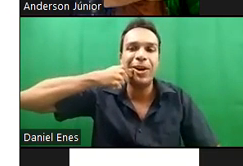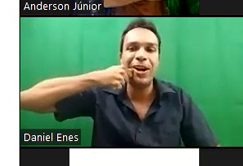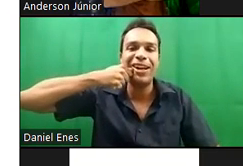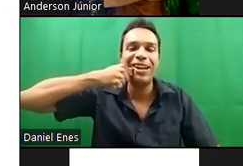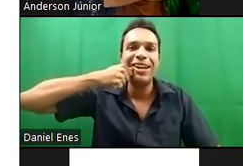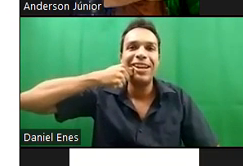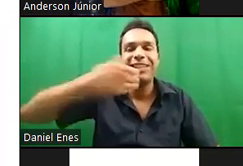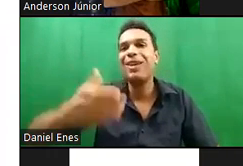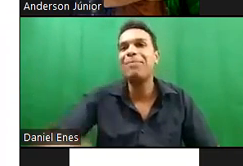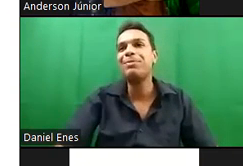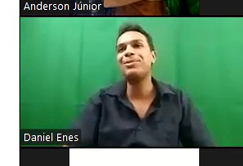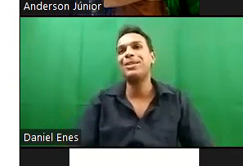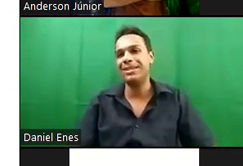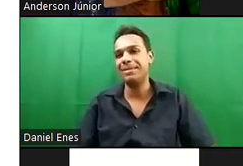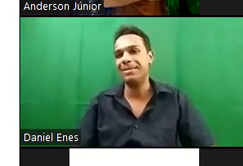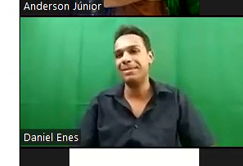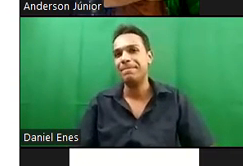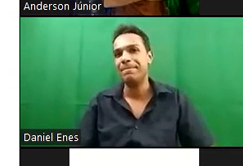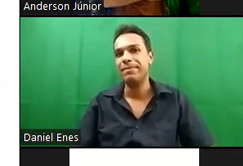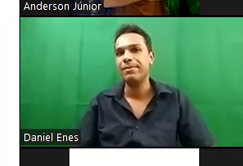pequena, ó, que não é a mesma coisa.